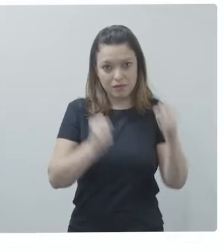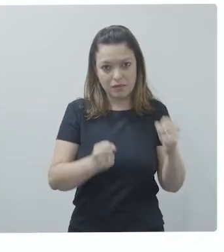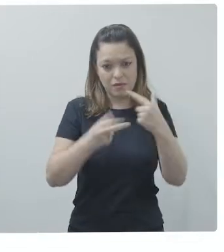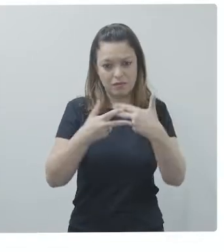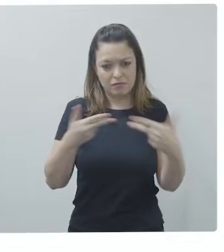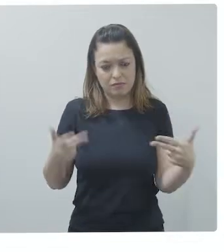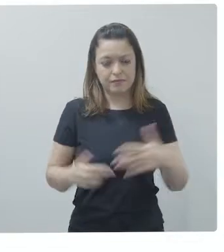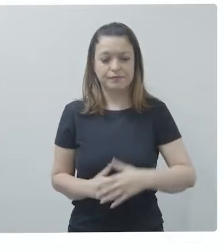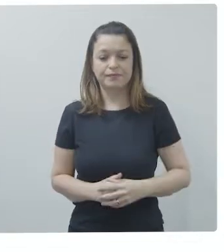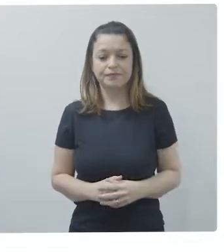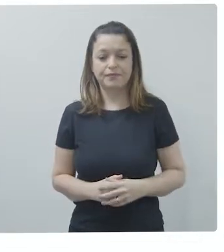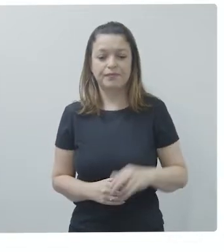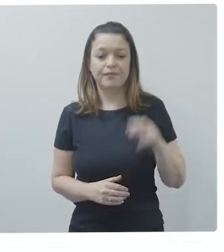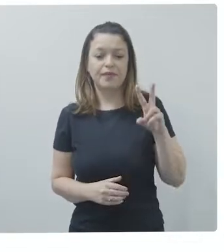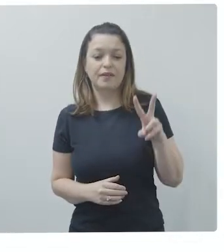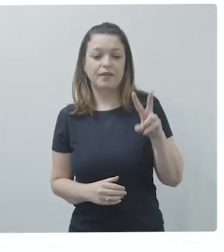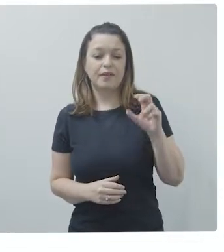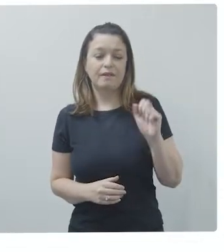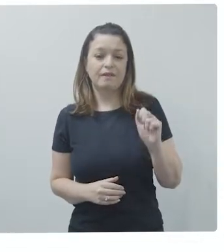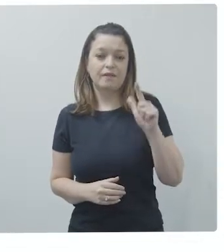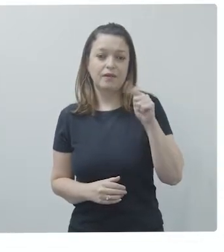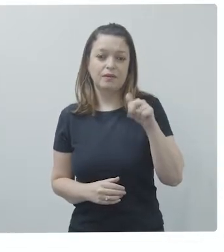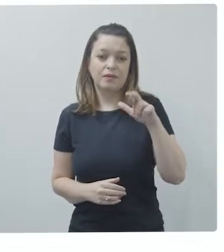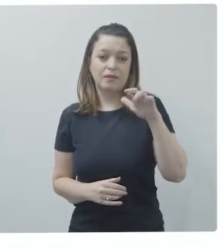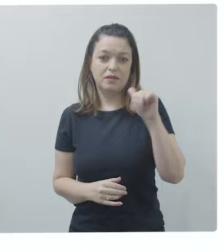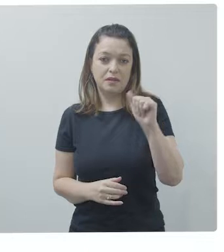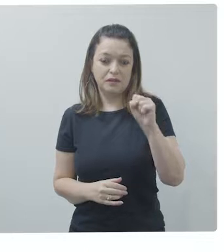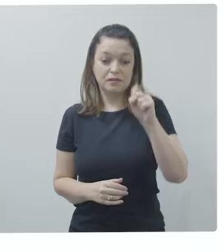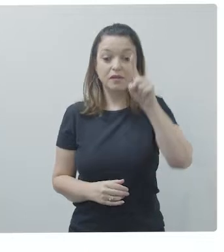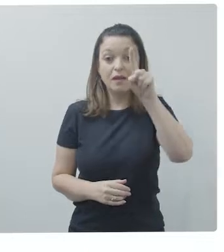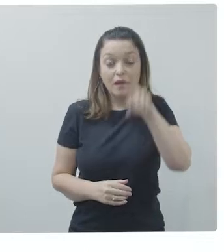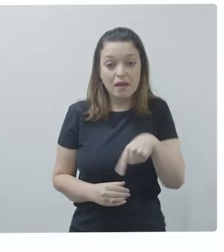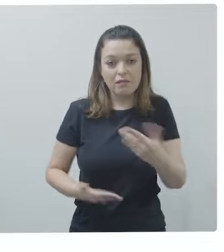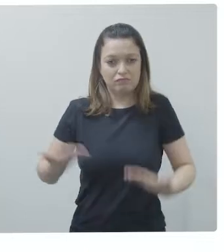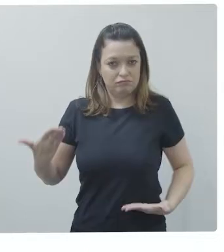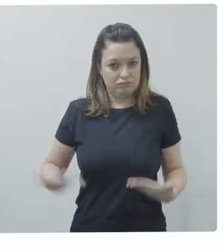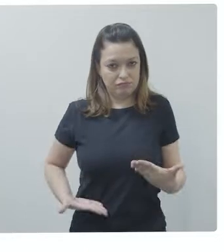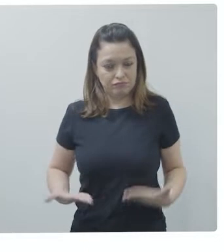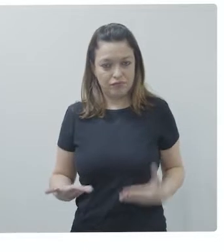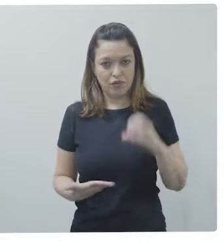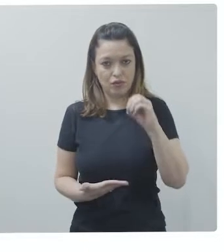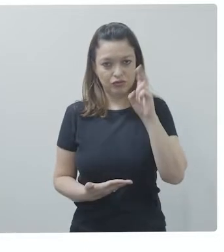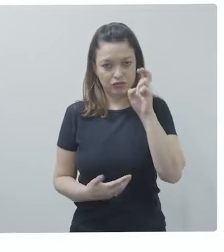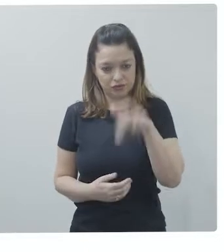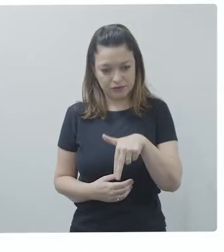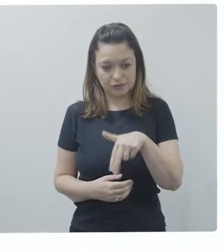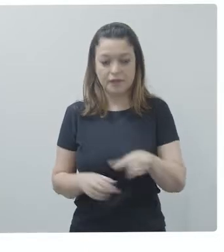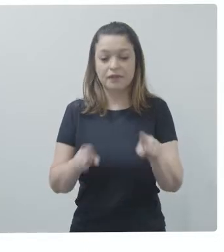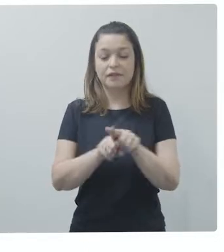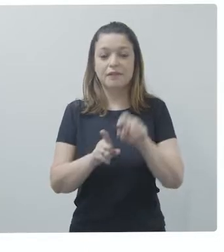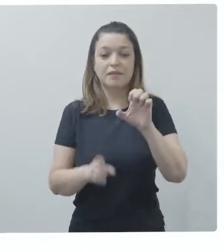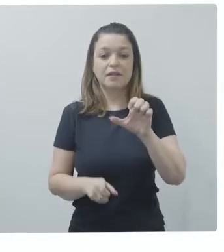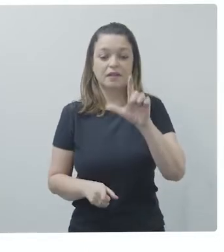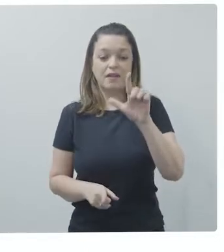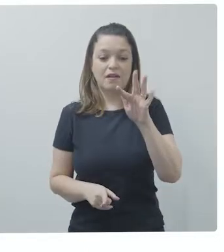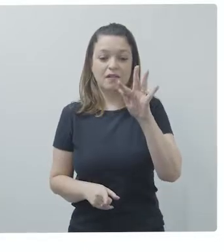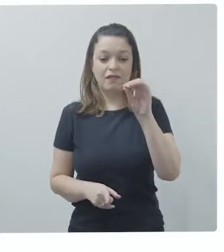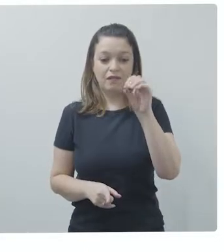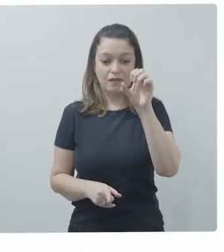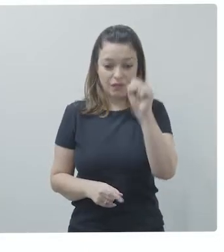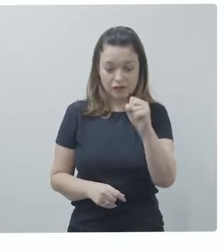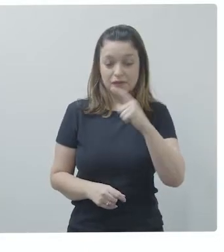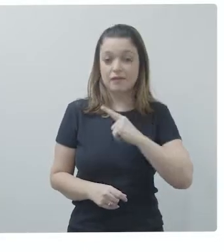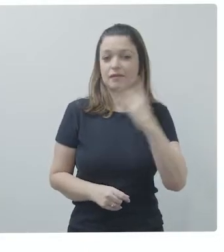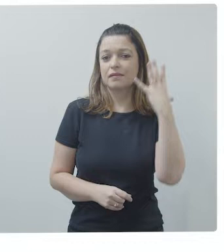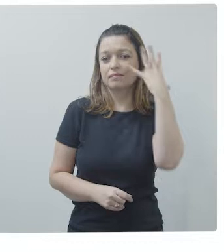sobrenaturais. Valquírias são as servas de Odin. E os elfos, belas criaturas imortais